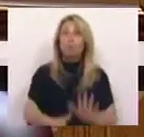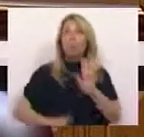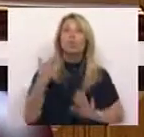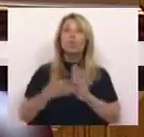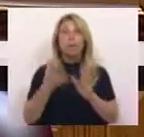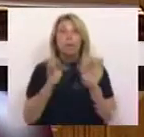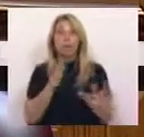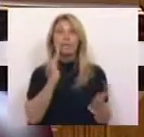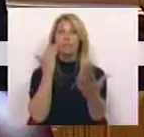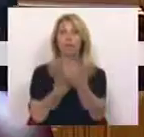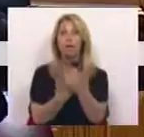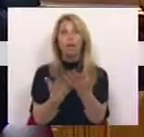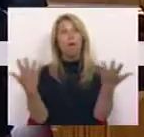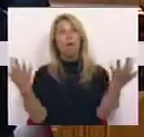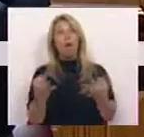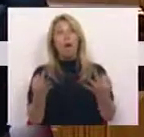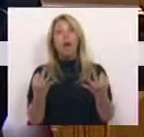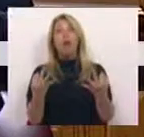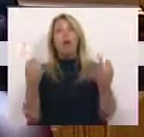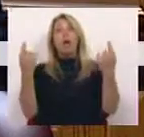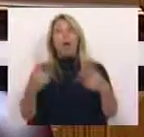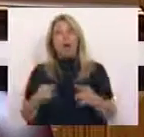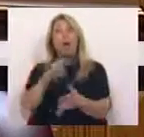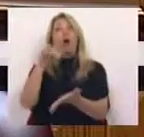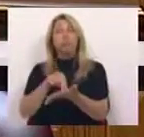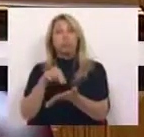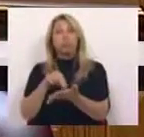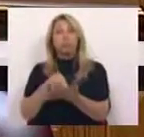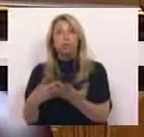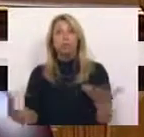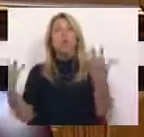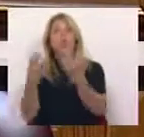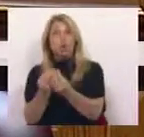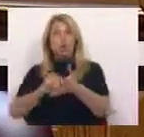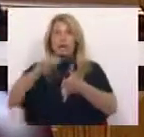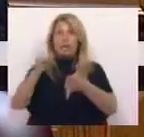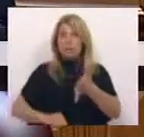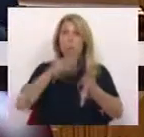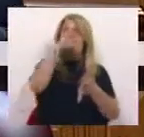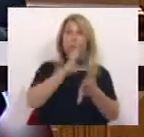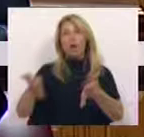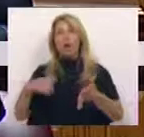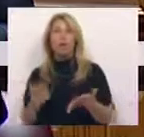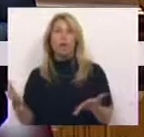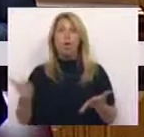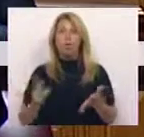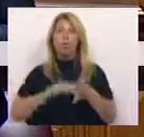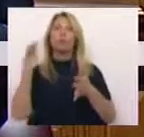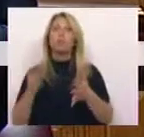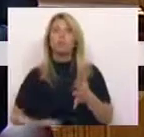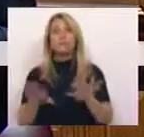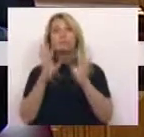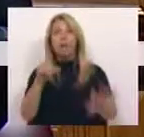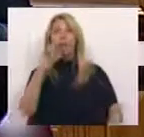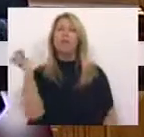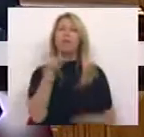que é preciso dar e que estão na posição conjunta assinada entre o Governo e os Verdes, como a revisão dos